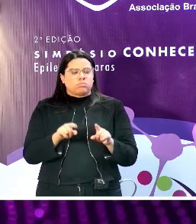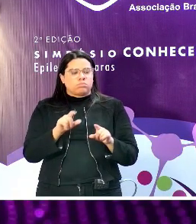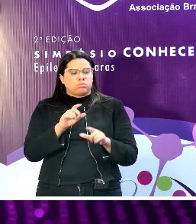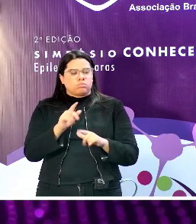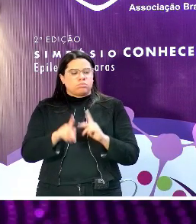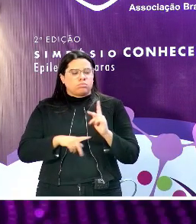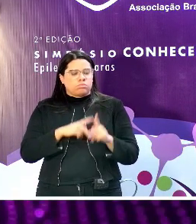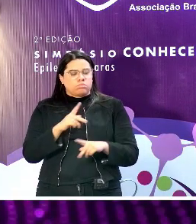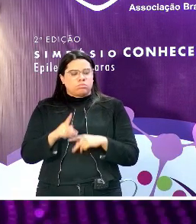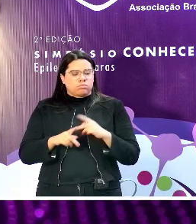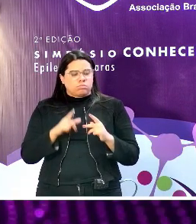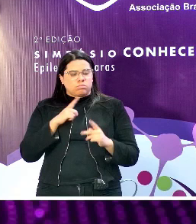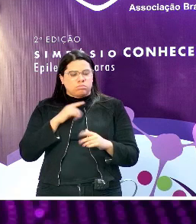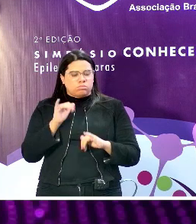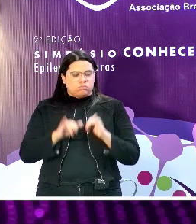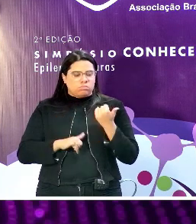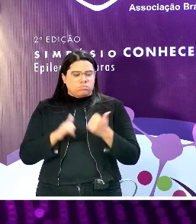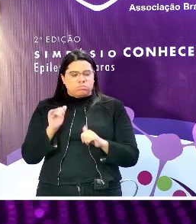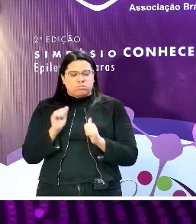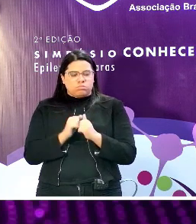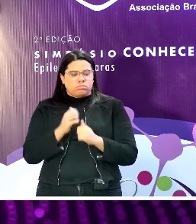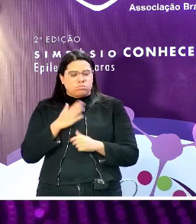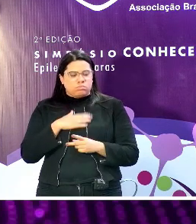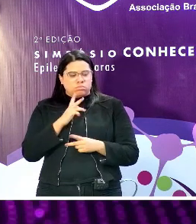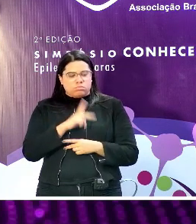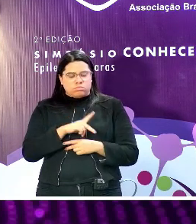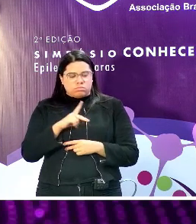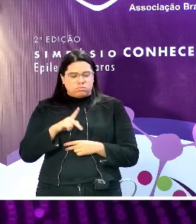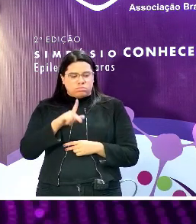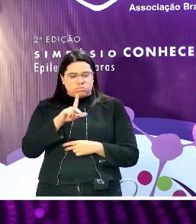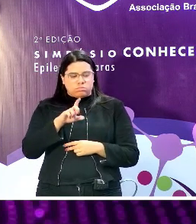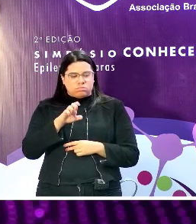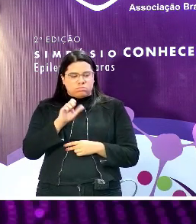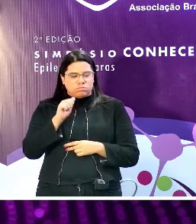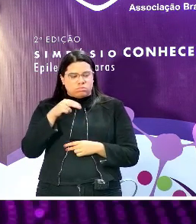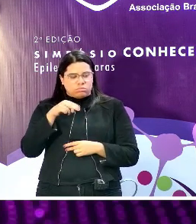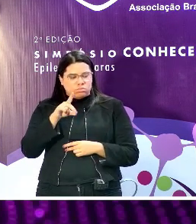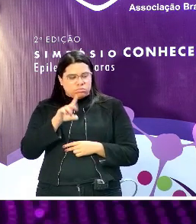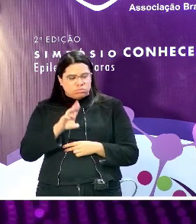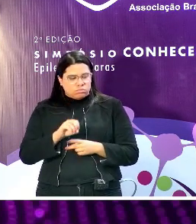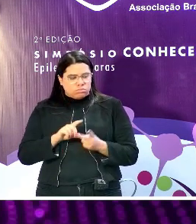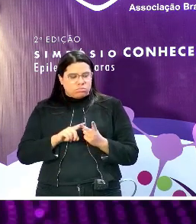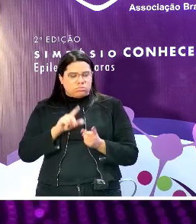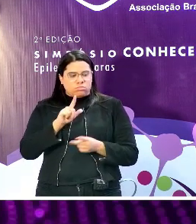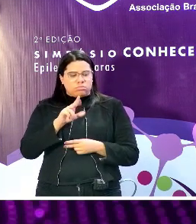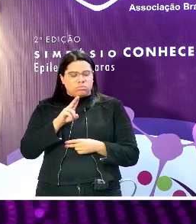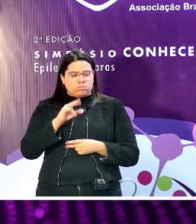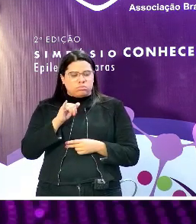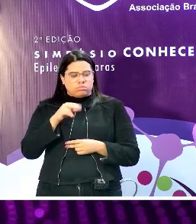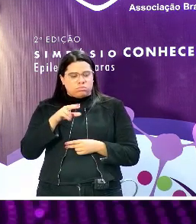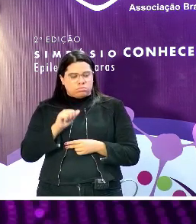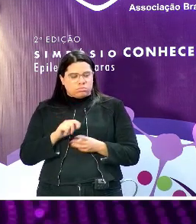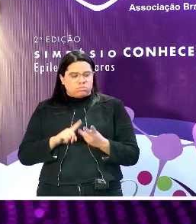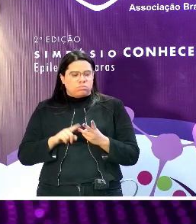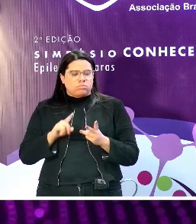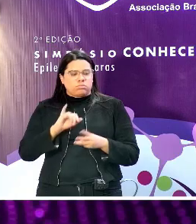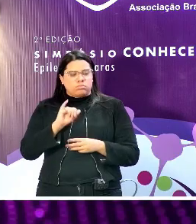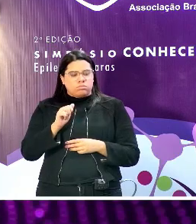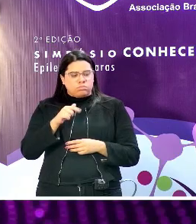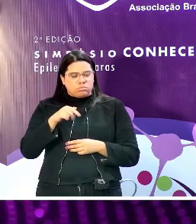que divide laboratório comigo, o professor Leandro, a Érica, a Luciana, tem a Jaqueline, lá da Federal de